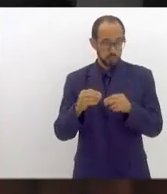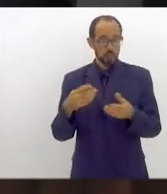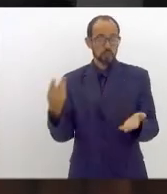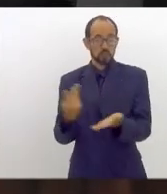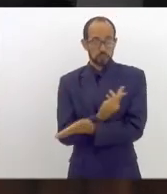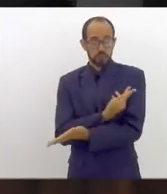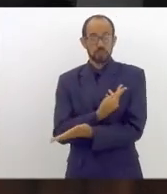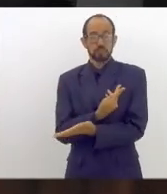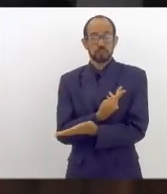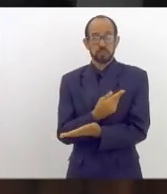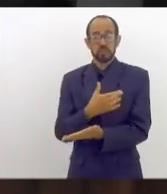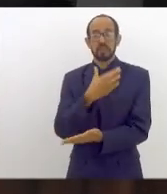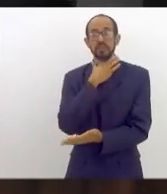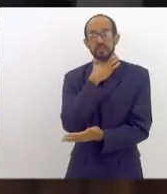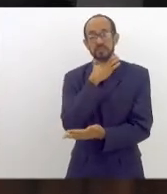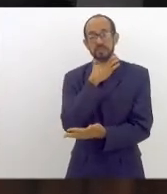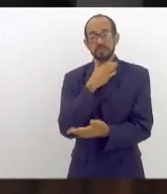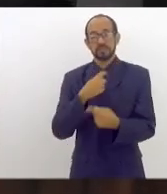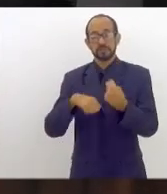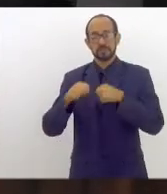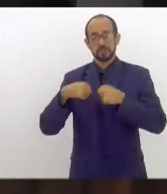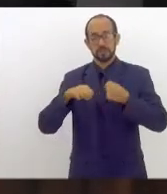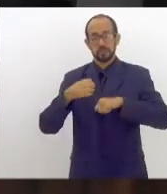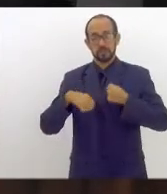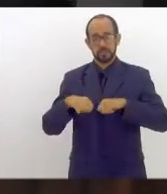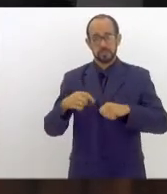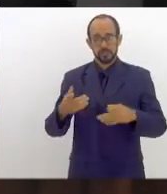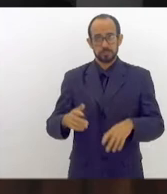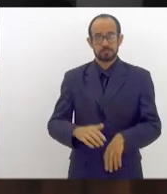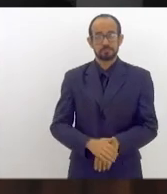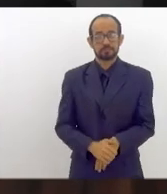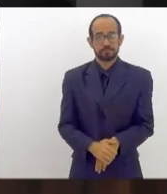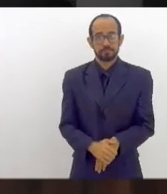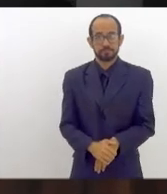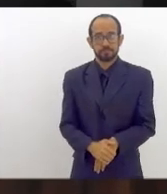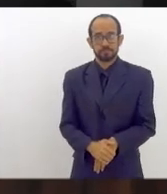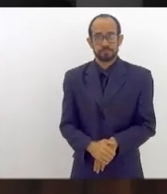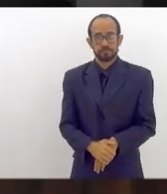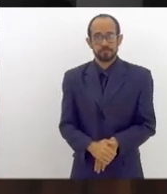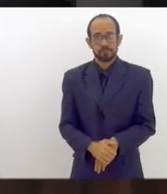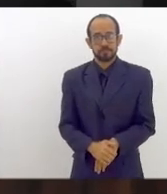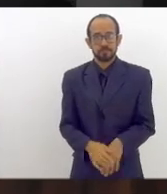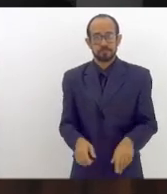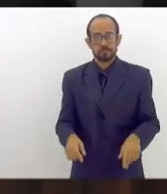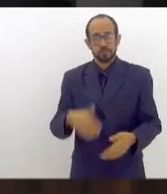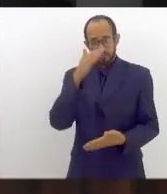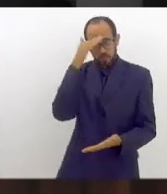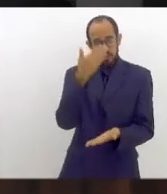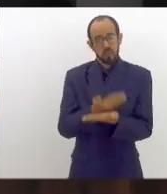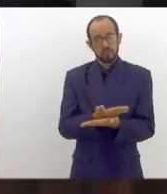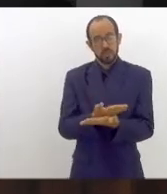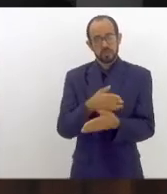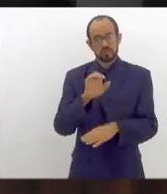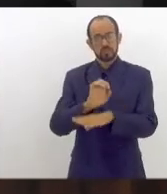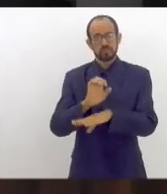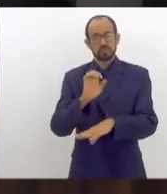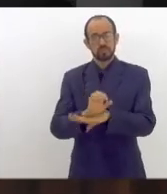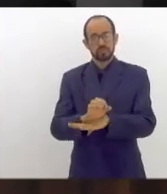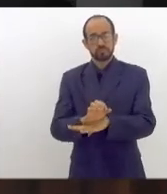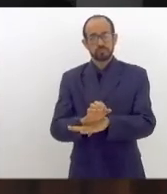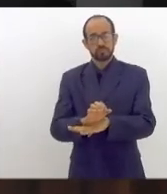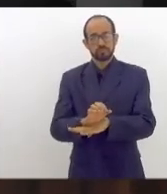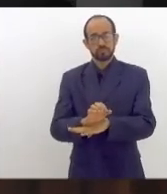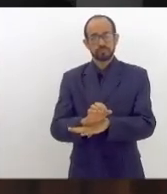com aquela crise econômica e e de confiança no estado a gente vive